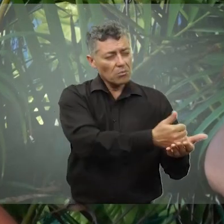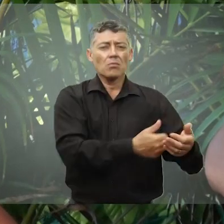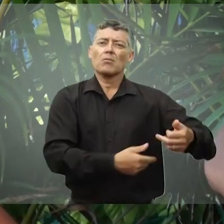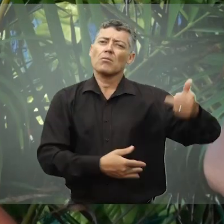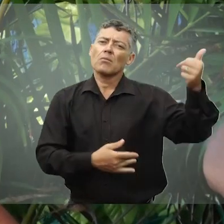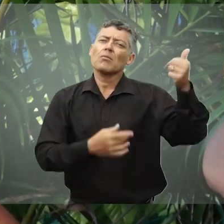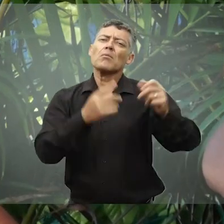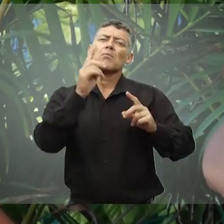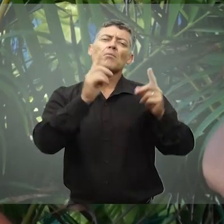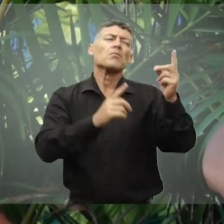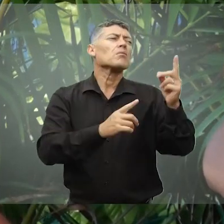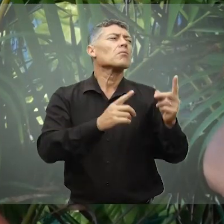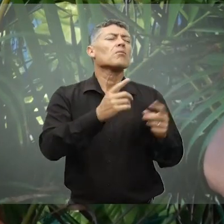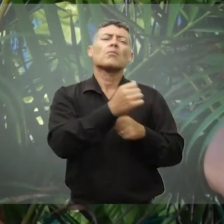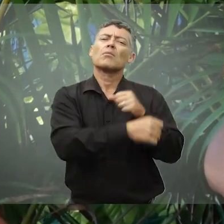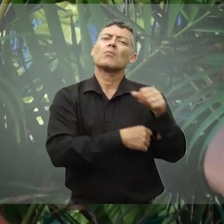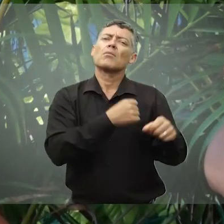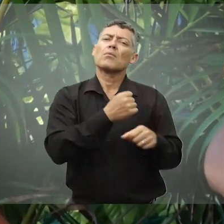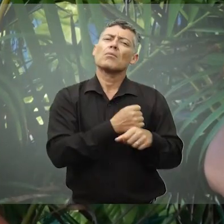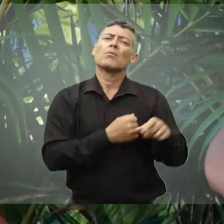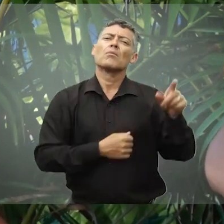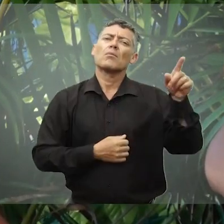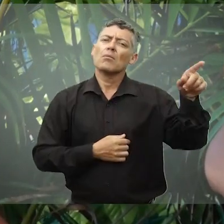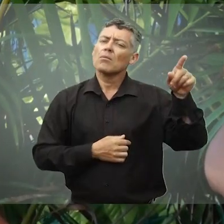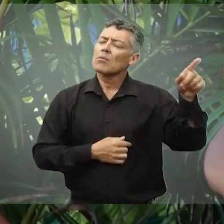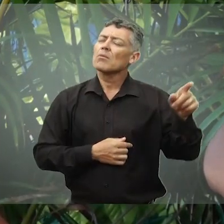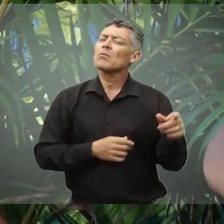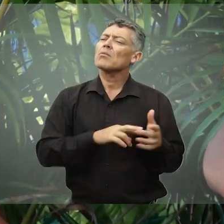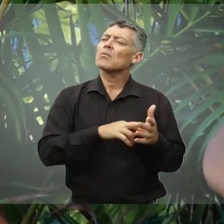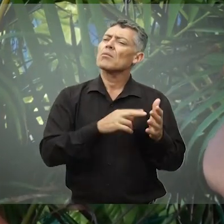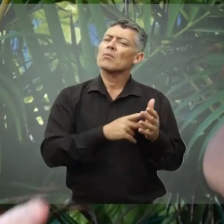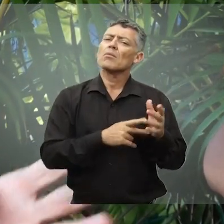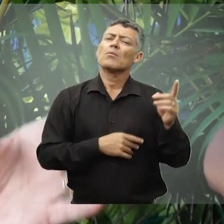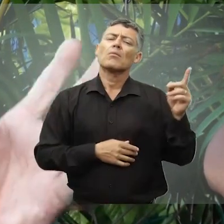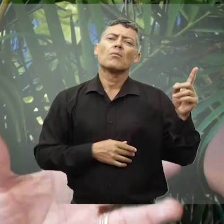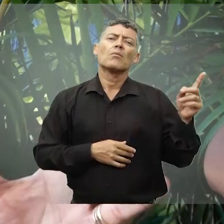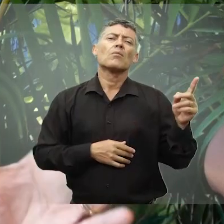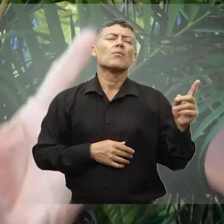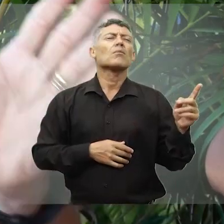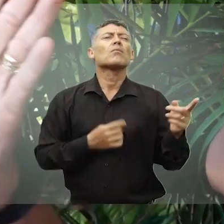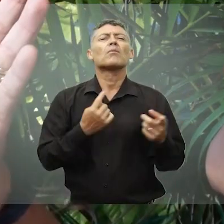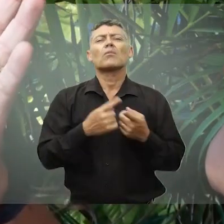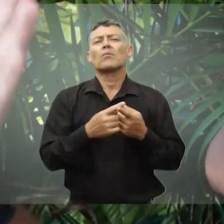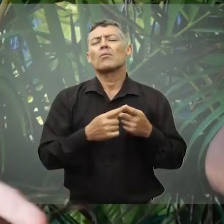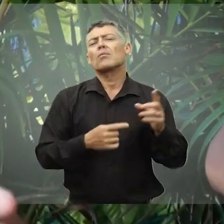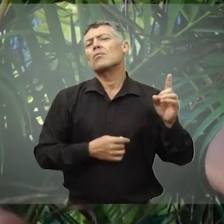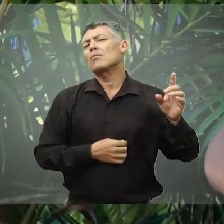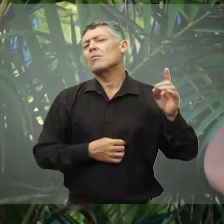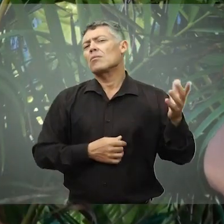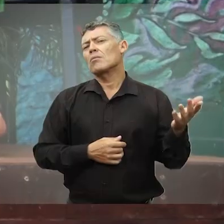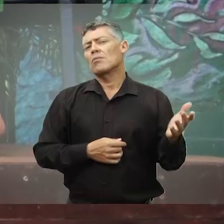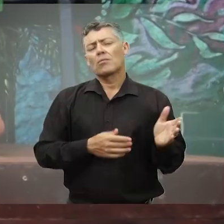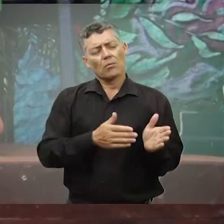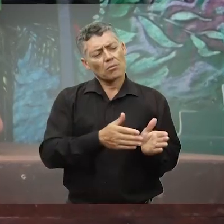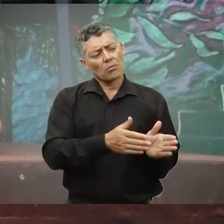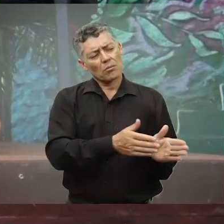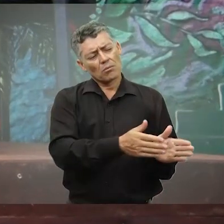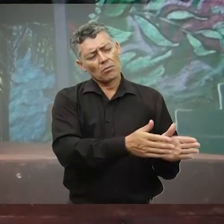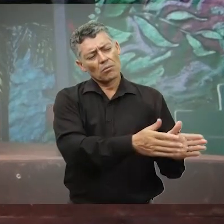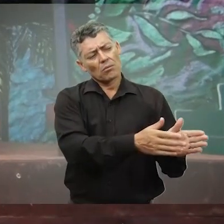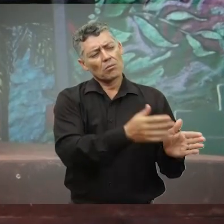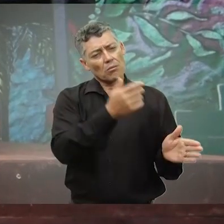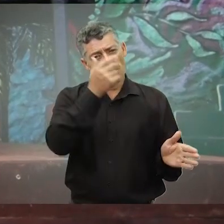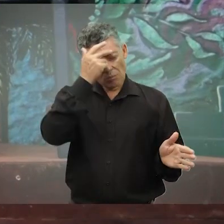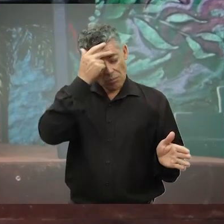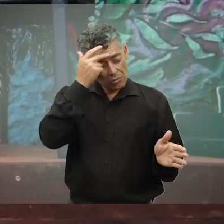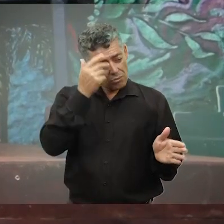cantor do Carnatal naquele ano, porque para mim foi bem significativo, porque não foi só no corredor. As pessoas viam,